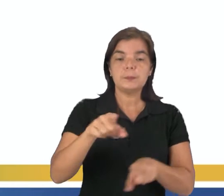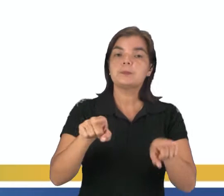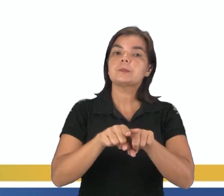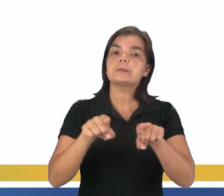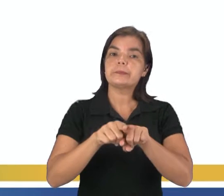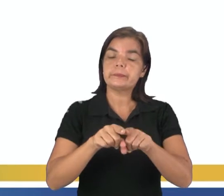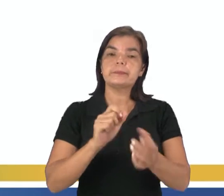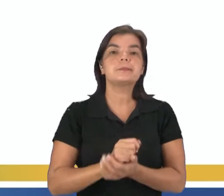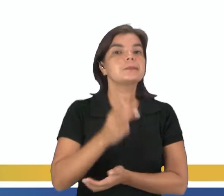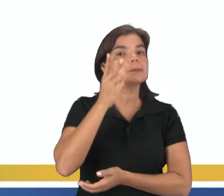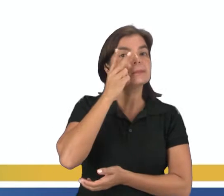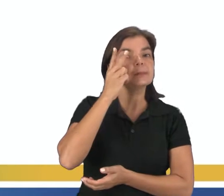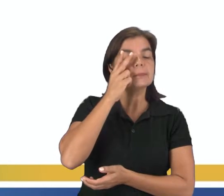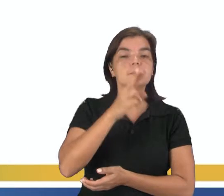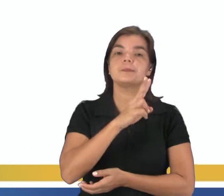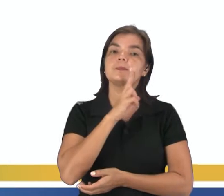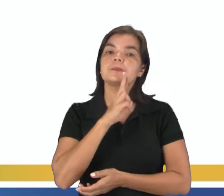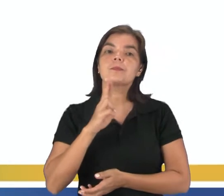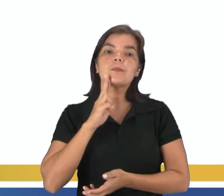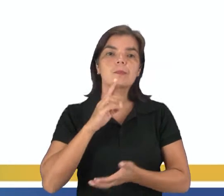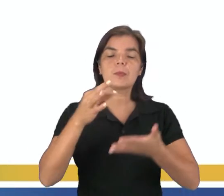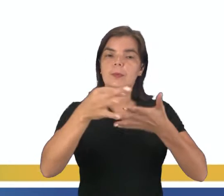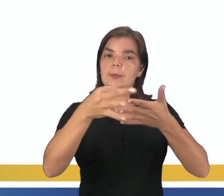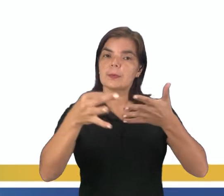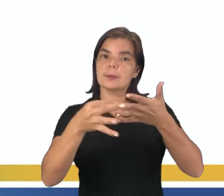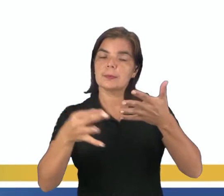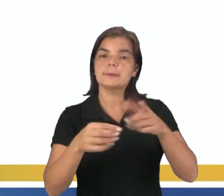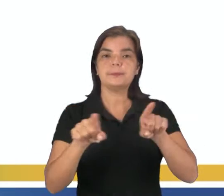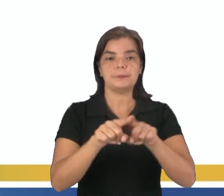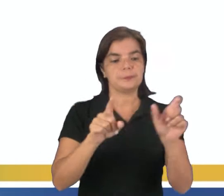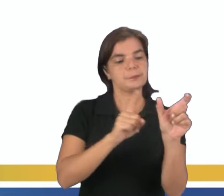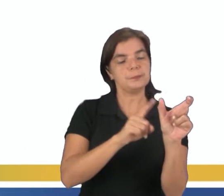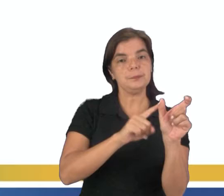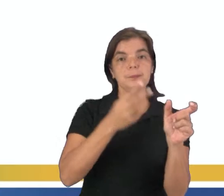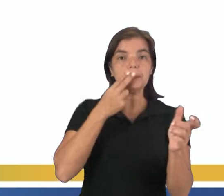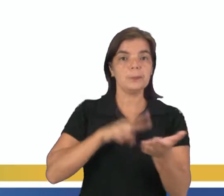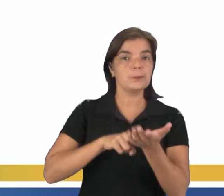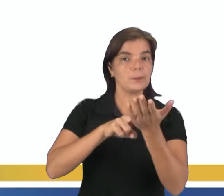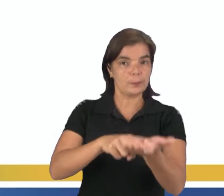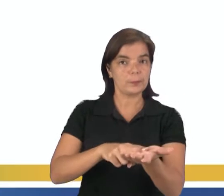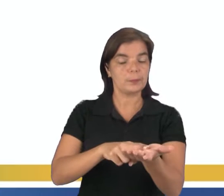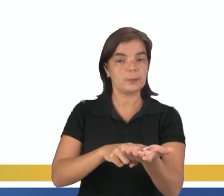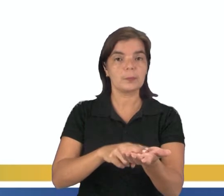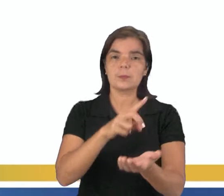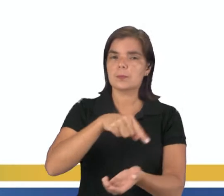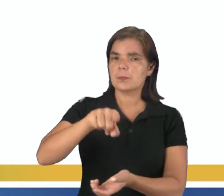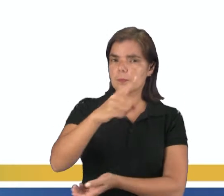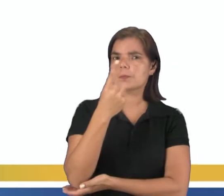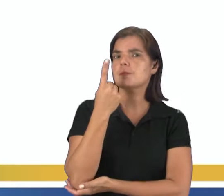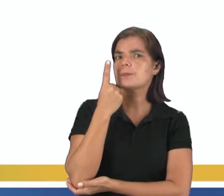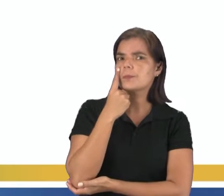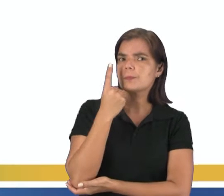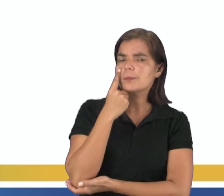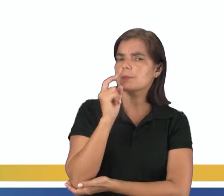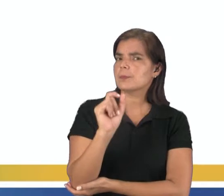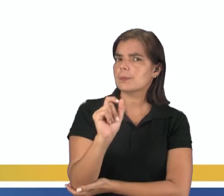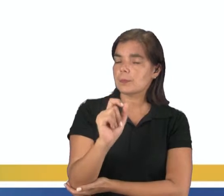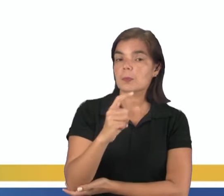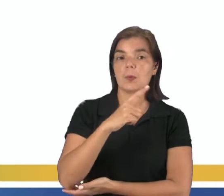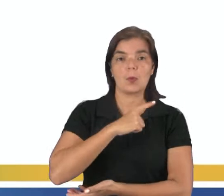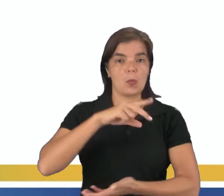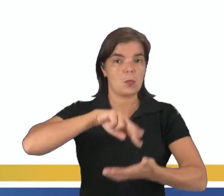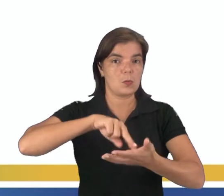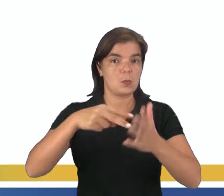vinos en su restaurante. Aí nós vemos duas vezes a palavra carta, mas que vocês podem perceber que ela